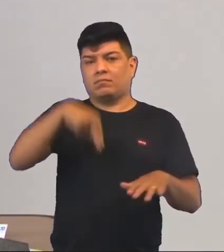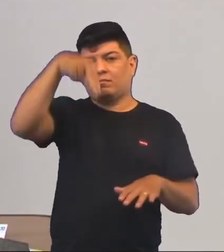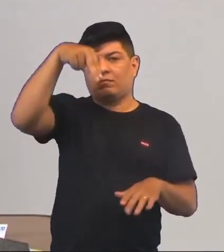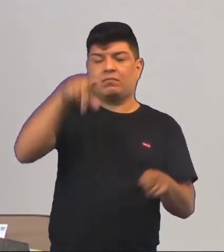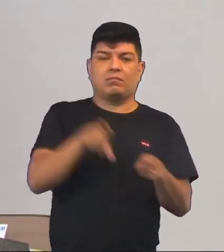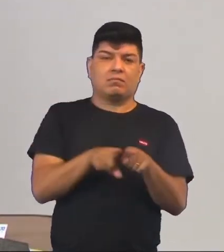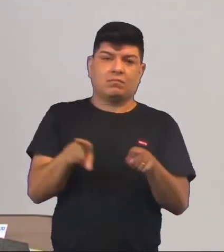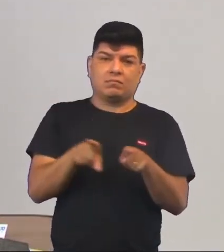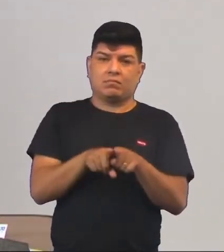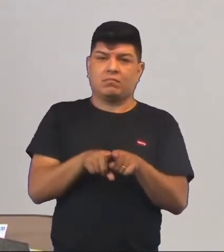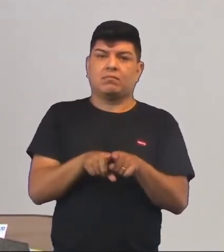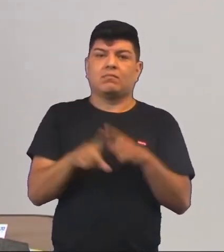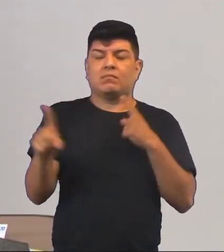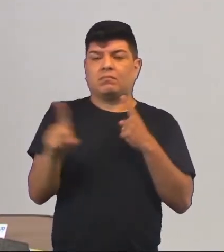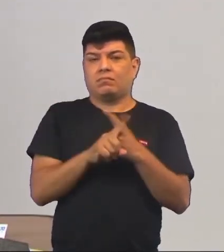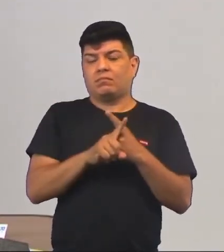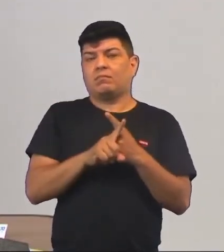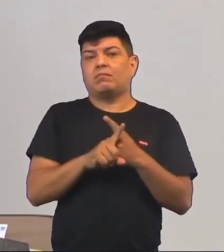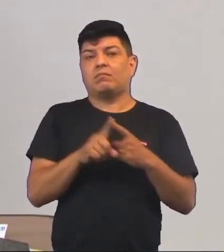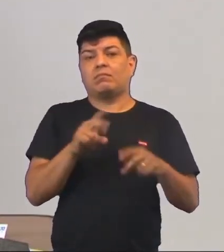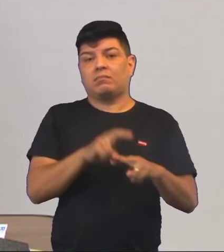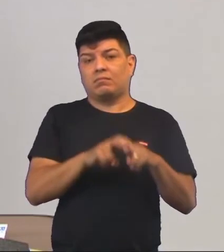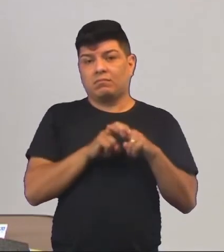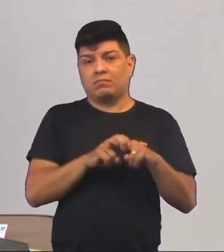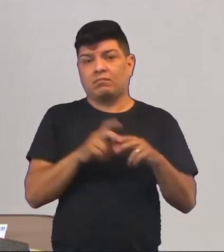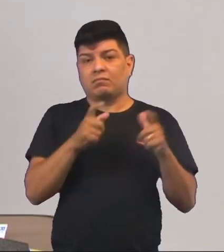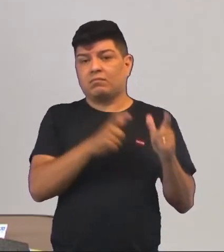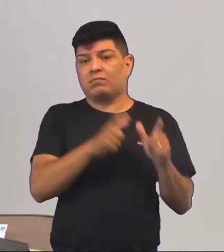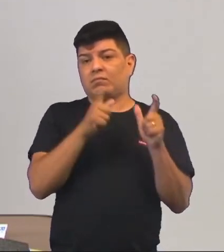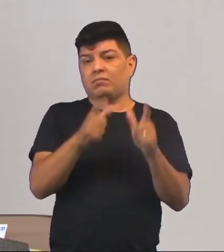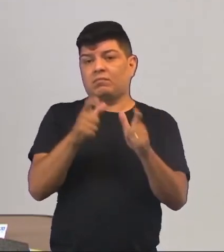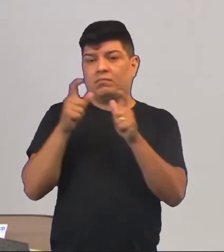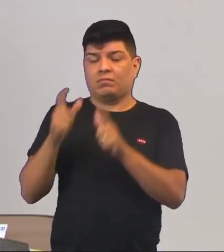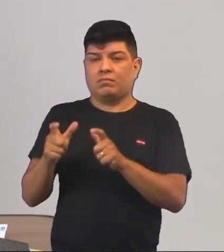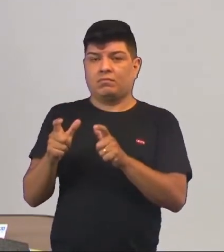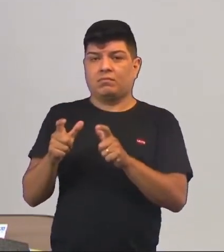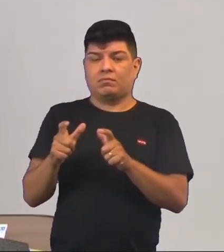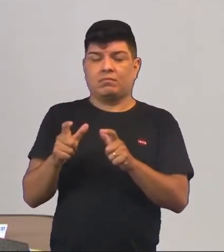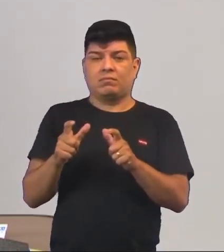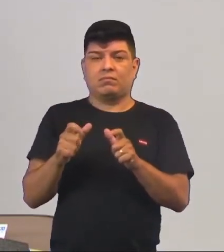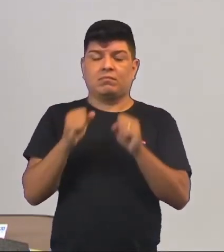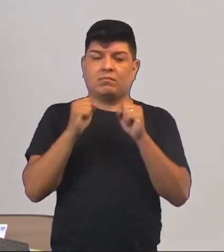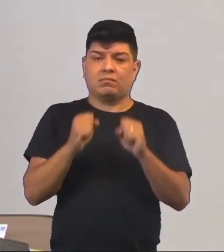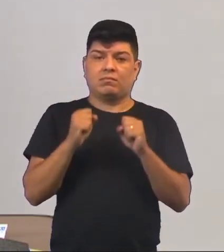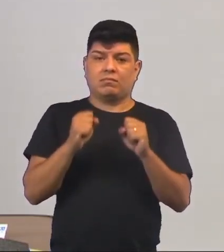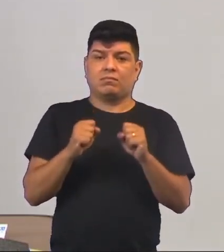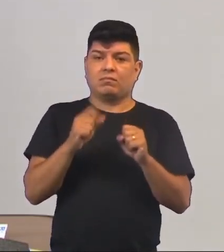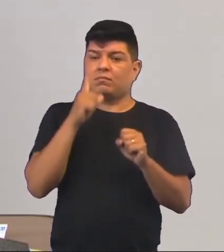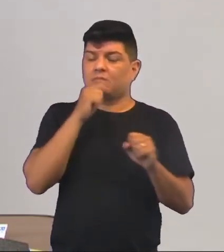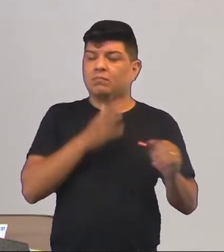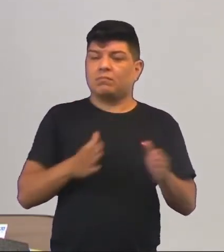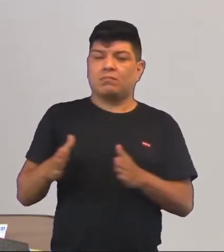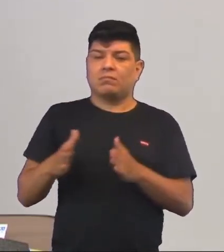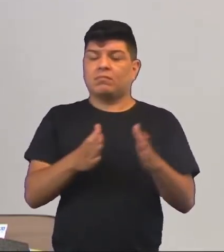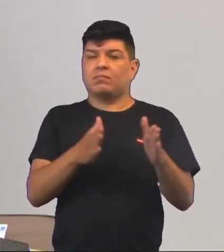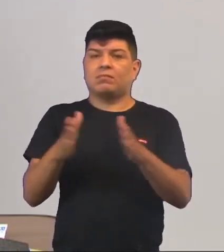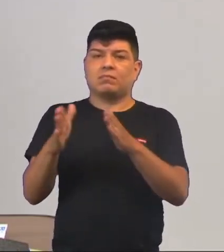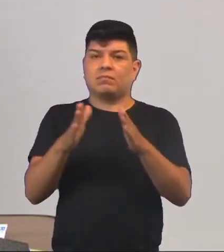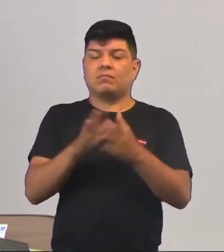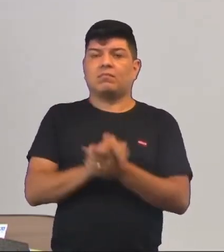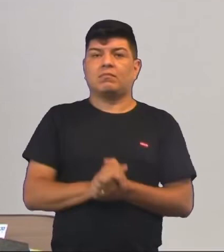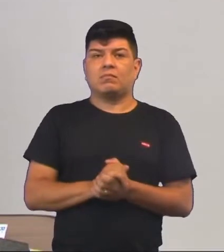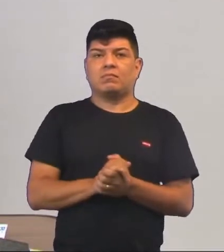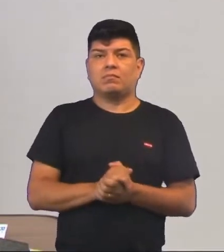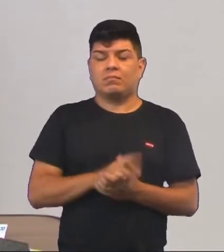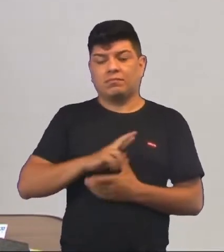foi encontrado. Esses lugares, muitas vezes, você, ah, qual é o lugar onde aconteceu? Acho que foi no Rio Amazonas. Ele falou lá, Rio Amazonas, é